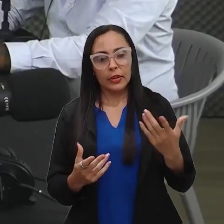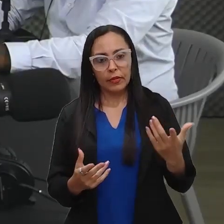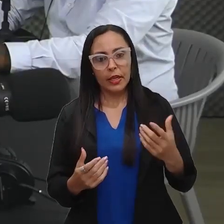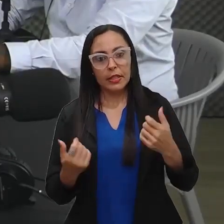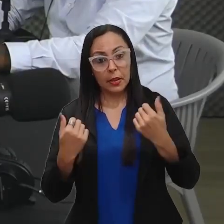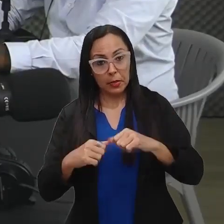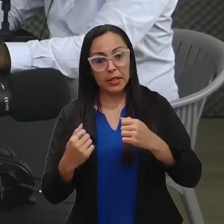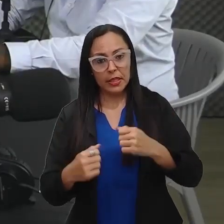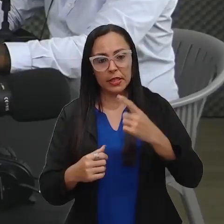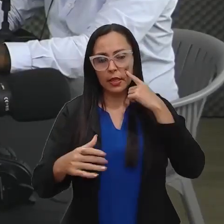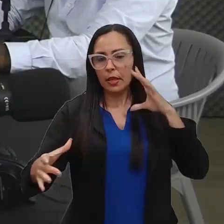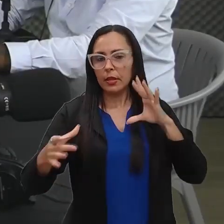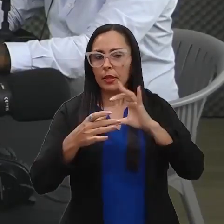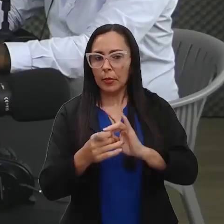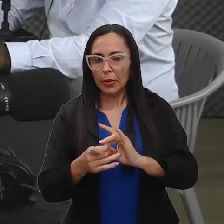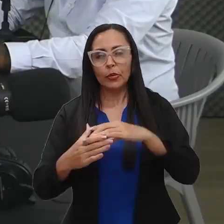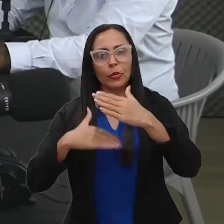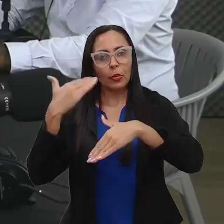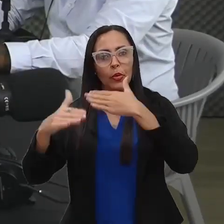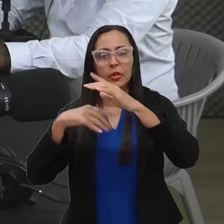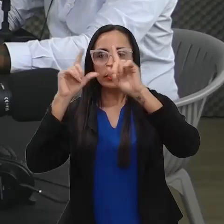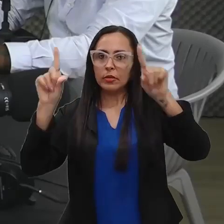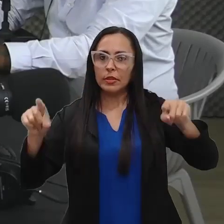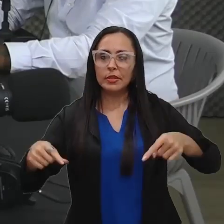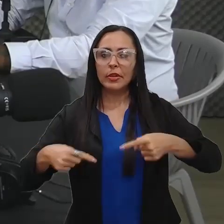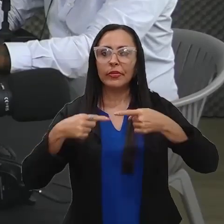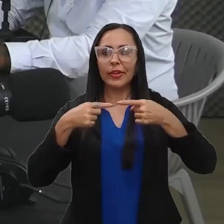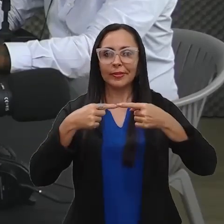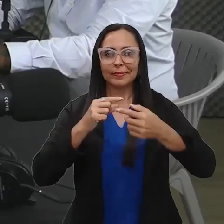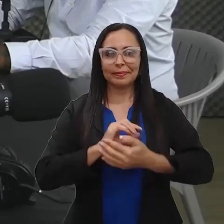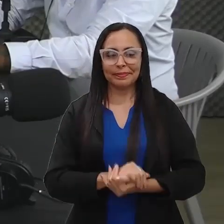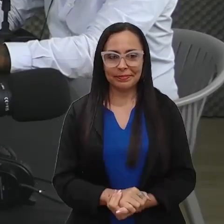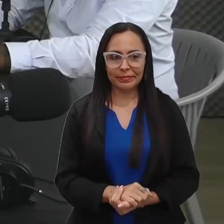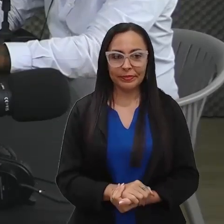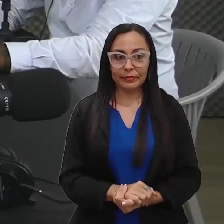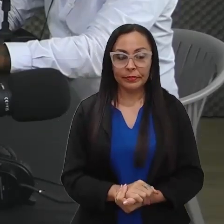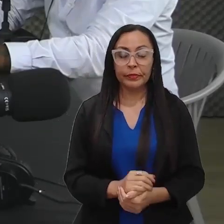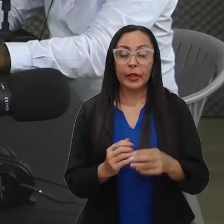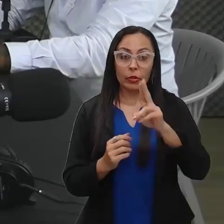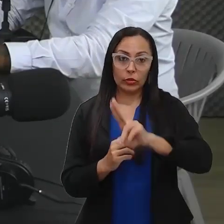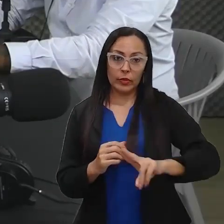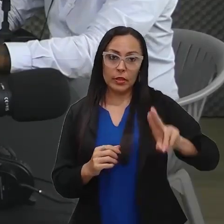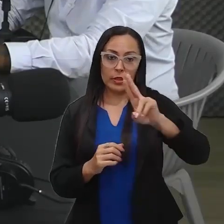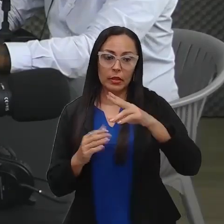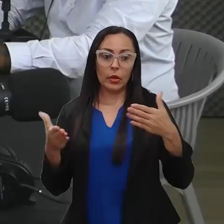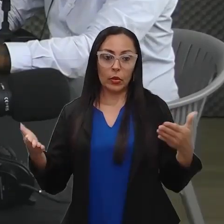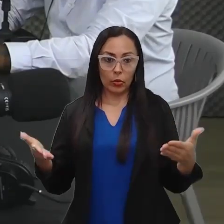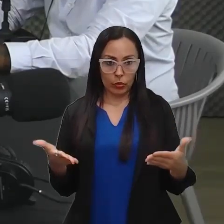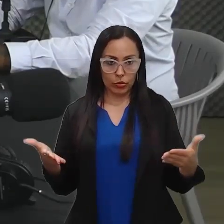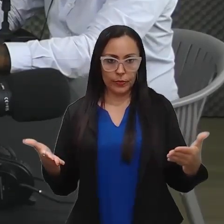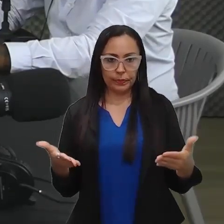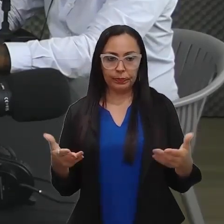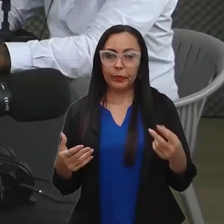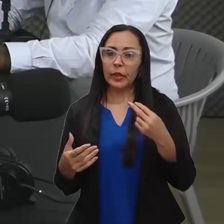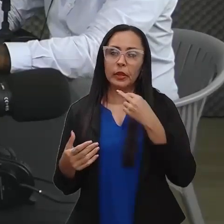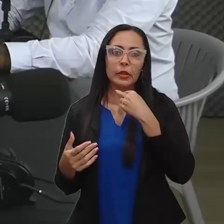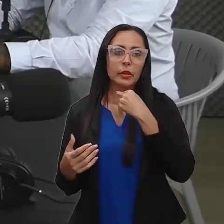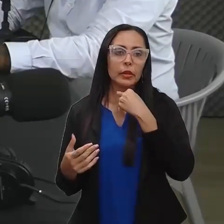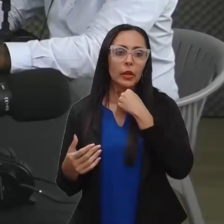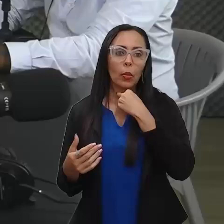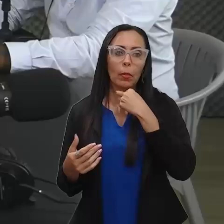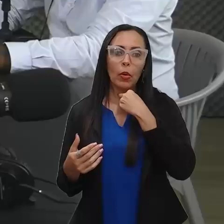nesse processo desafiador, né? Então, a universidade de hoje, ela não pode estar